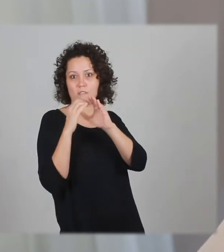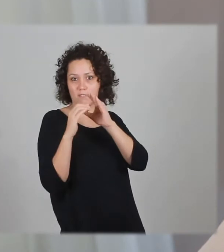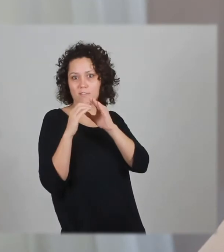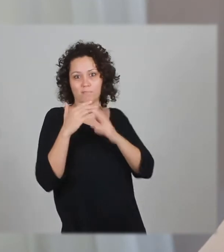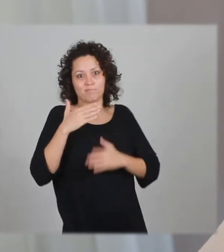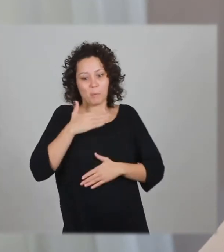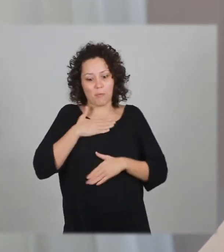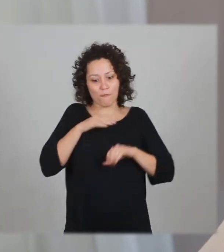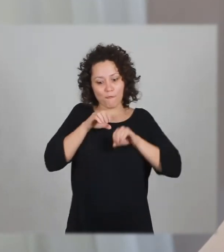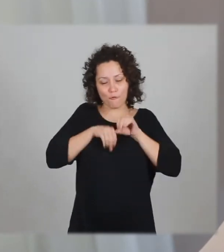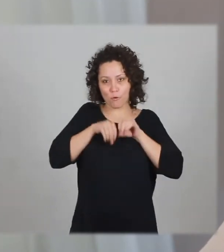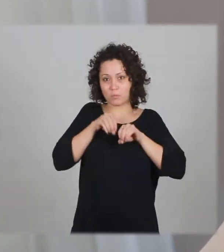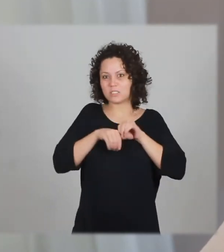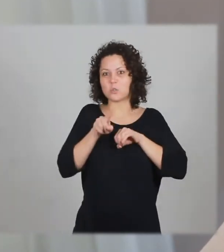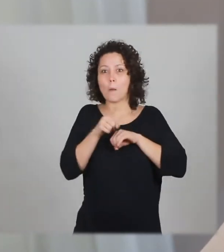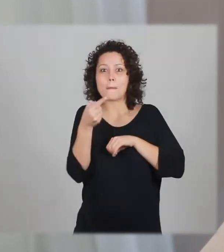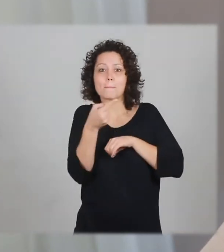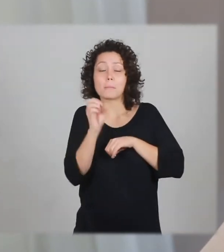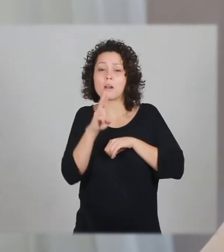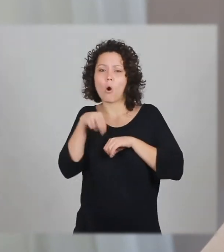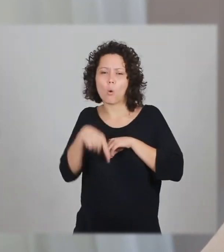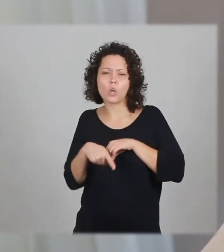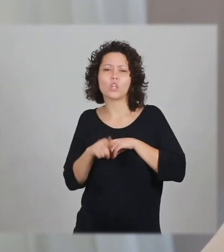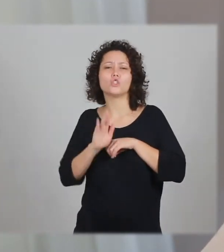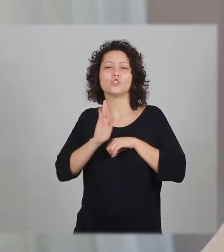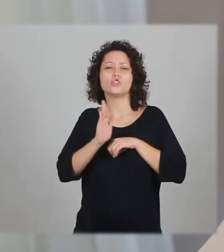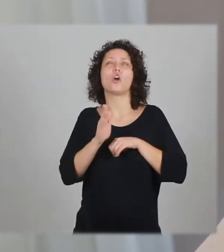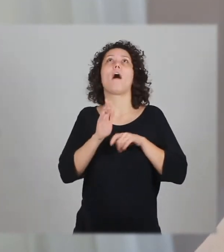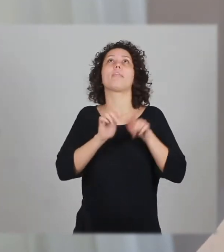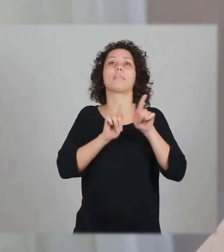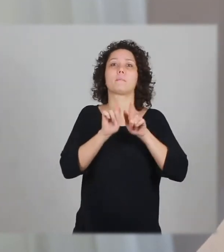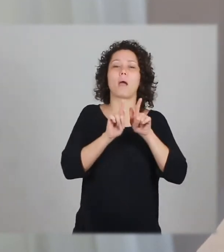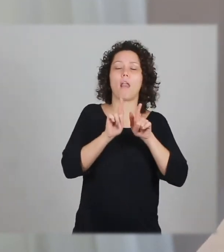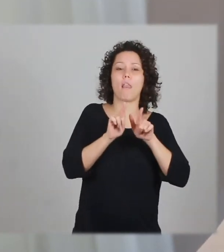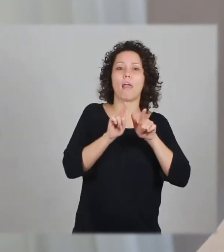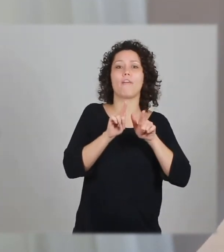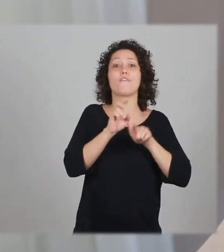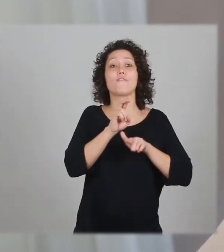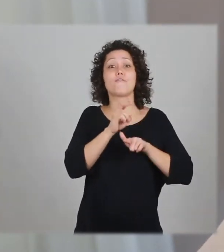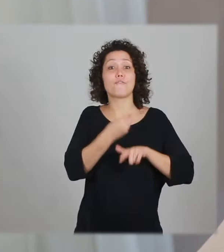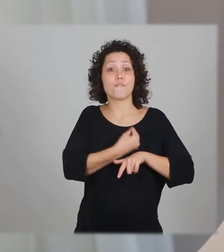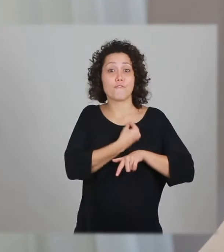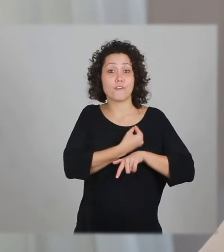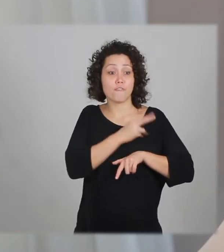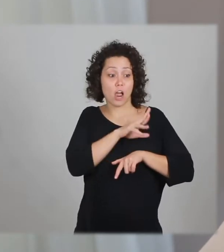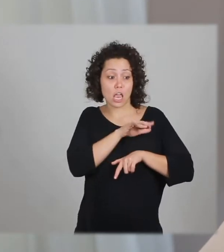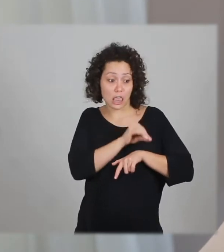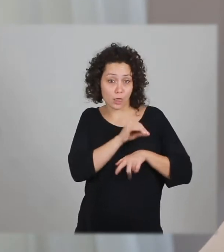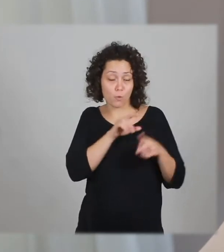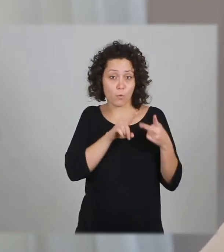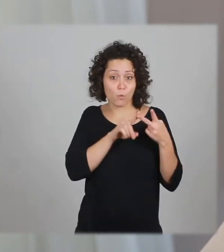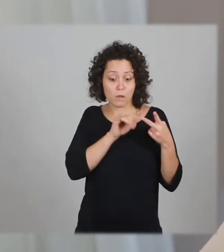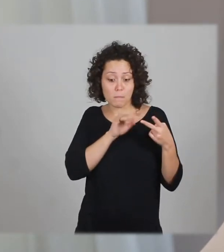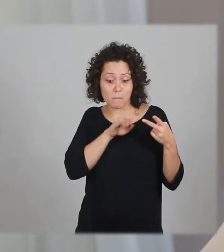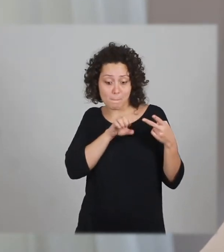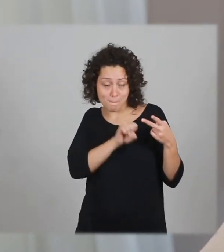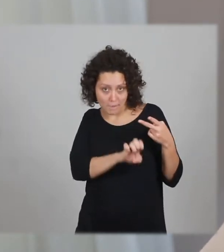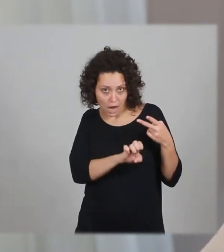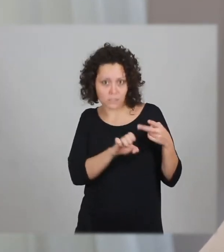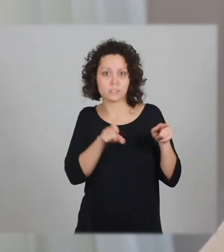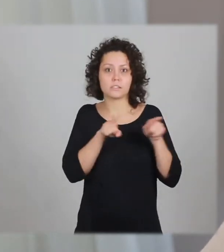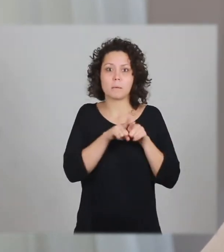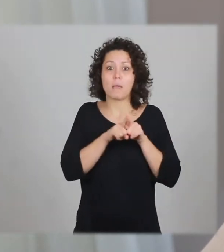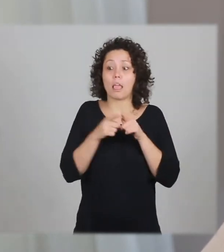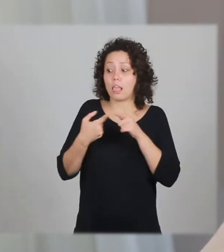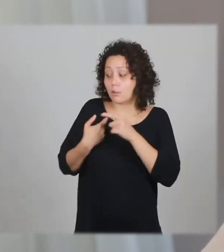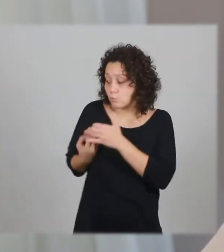ONG que eu trabalho, já trabalhei no Viva Rio, já trabalhei no IBASE e sou fundadora de um movimento que chama Põe no Rótulo.